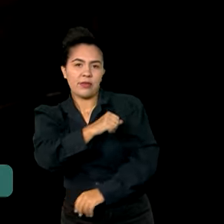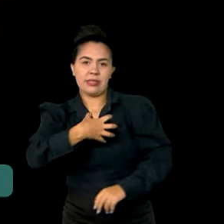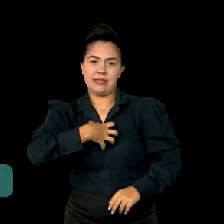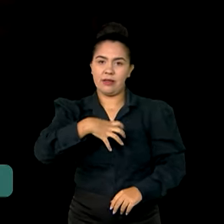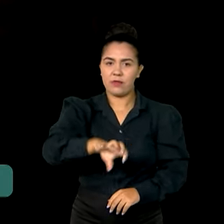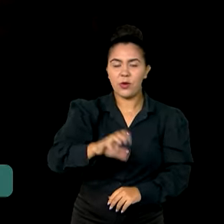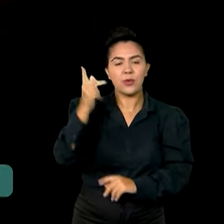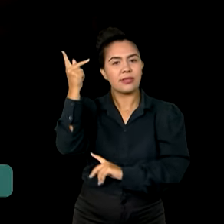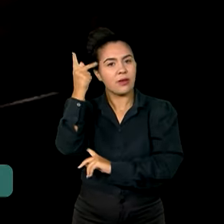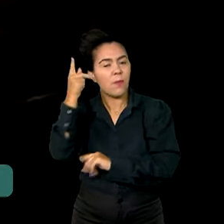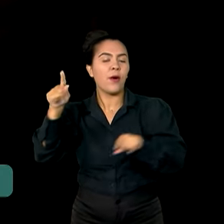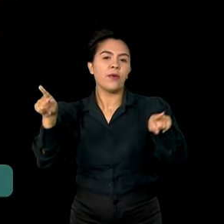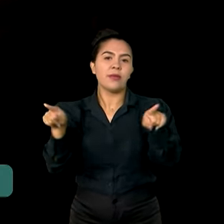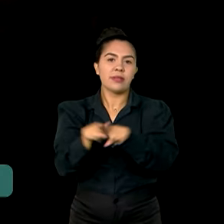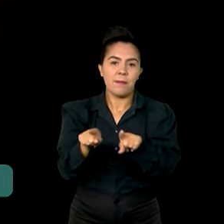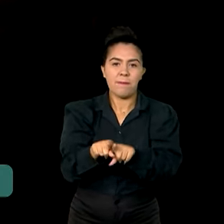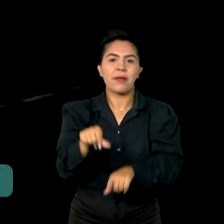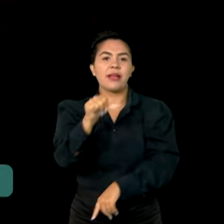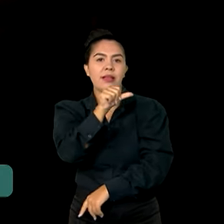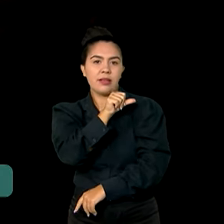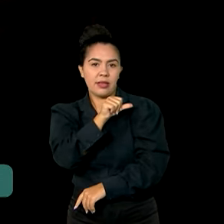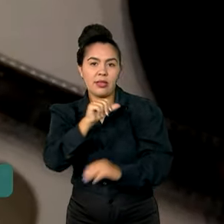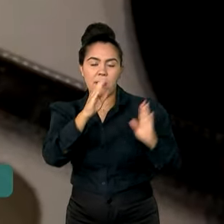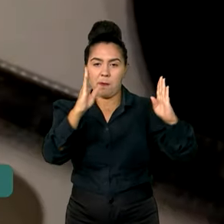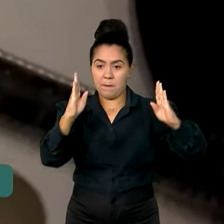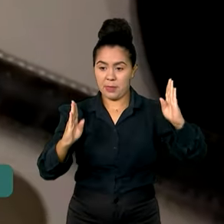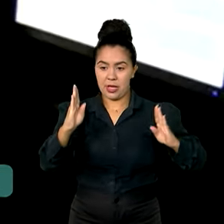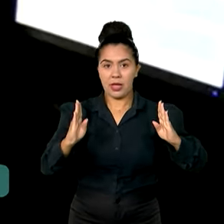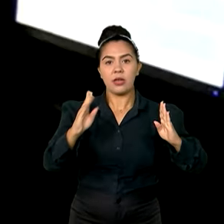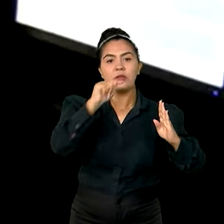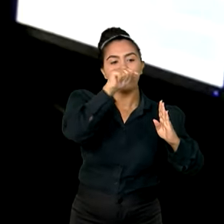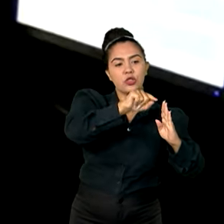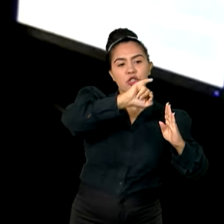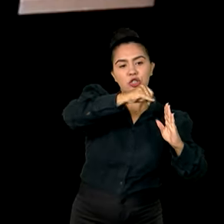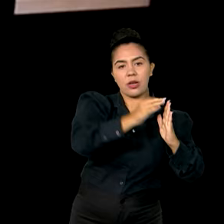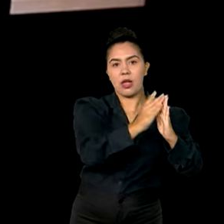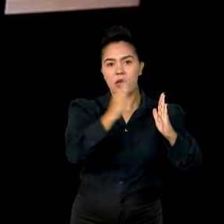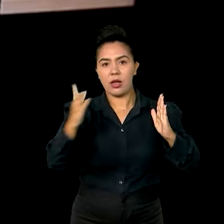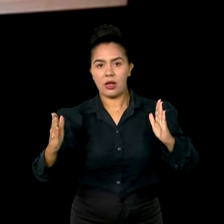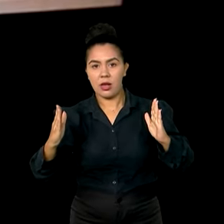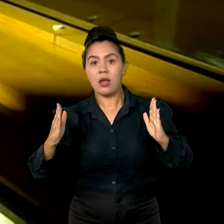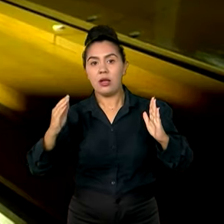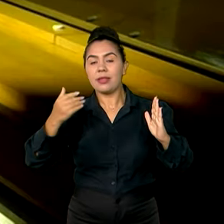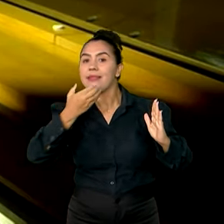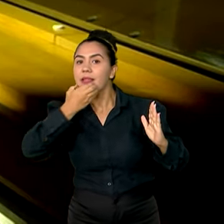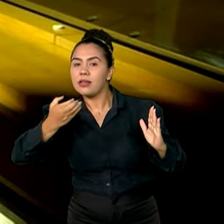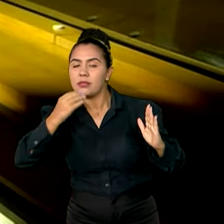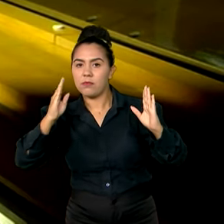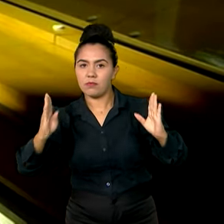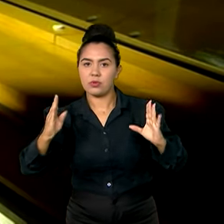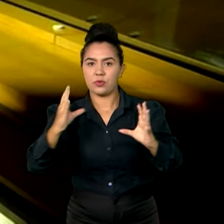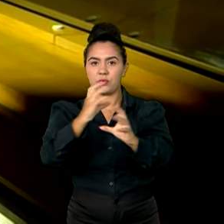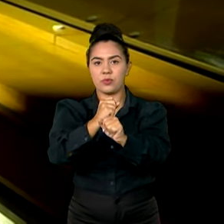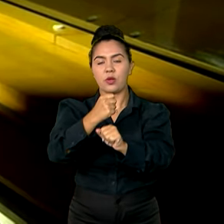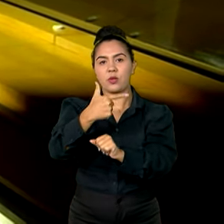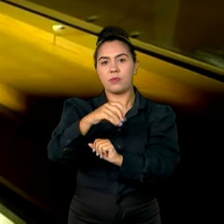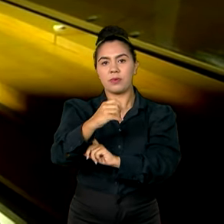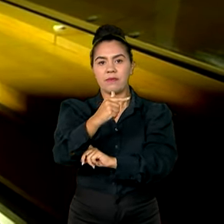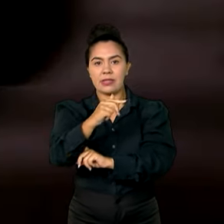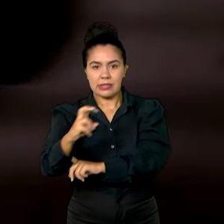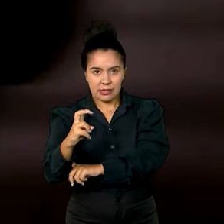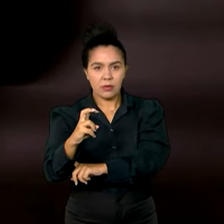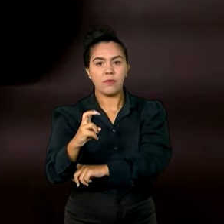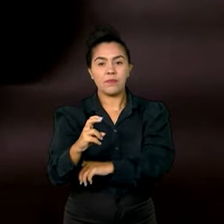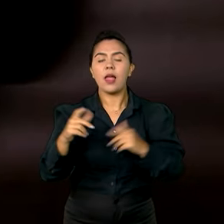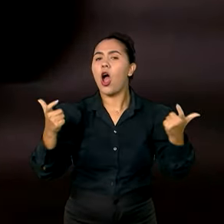Salvador e também São Paulo, entre janeiro e dezembro de 2025. A lista completa dos projetos selecionados